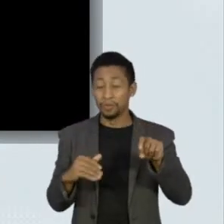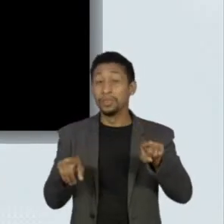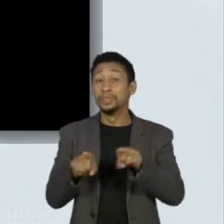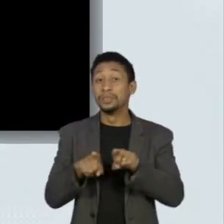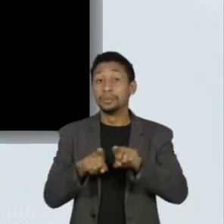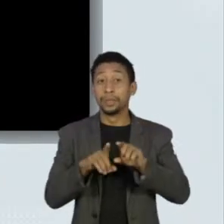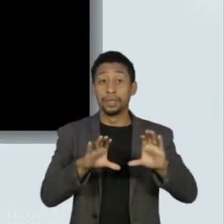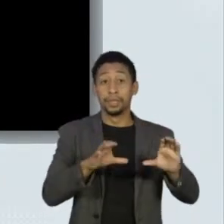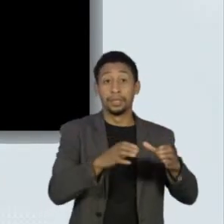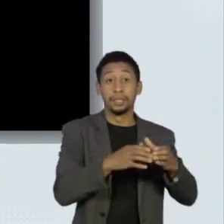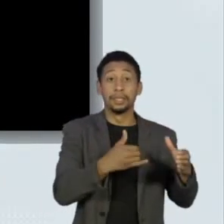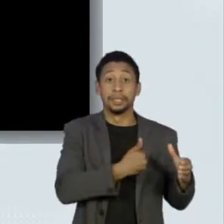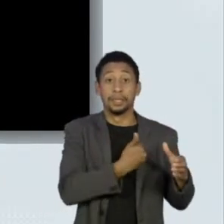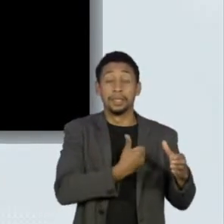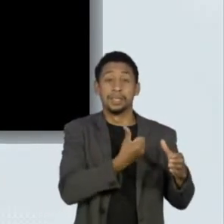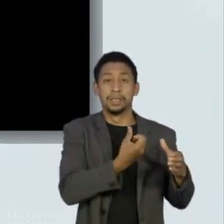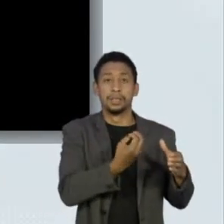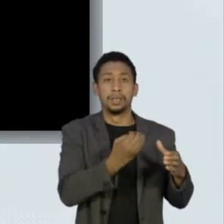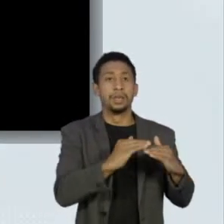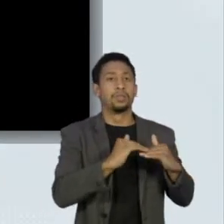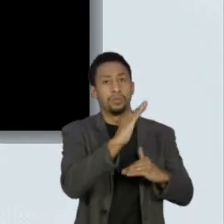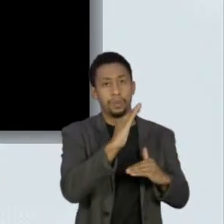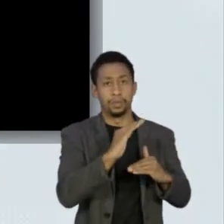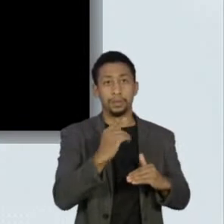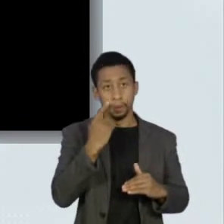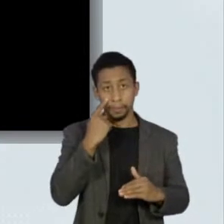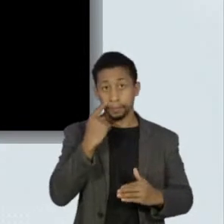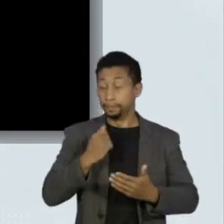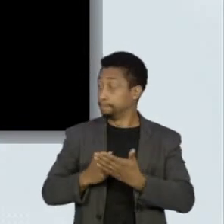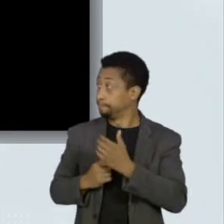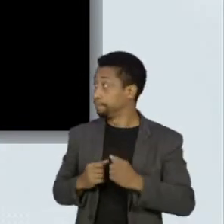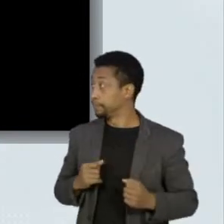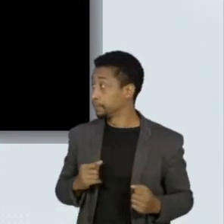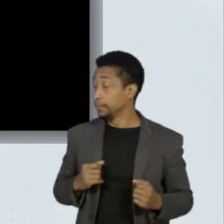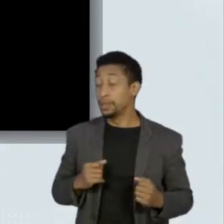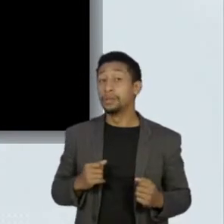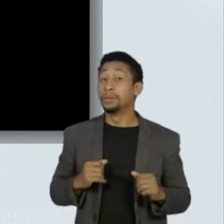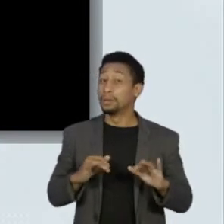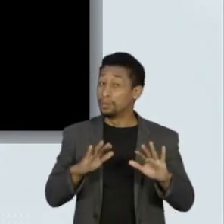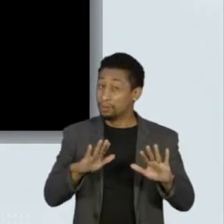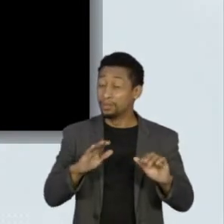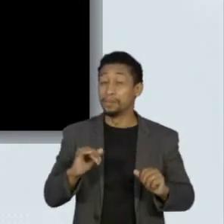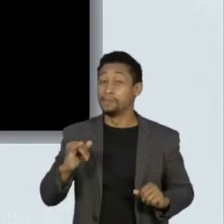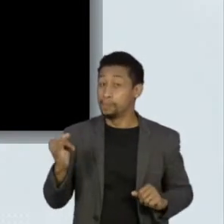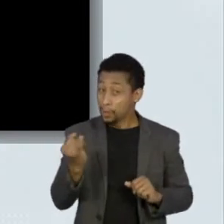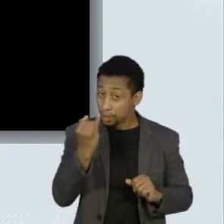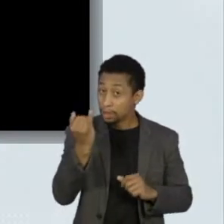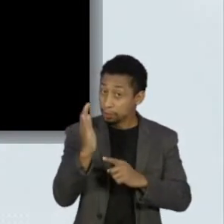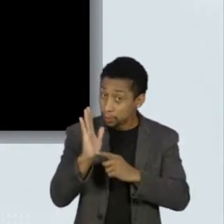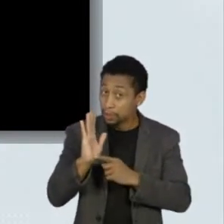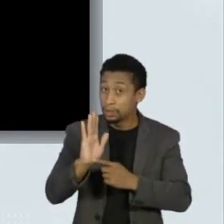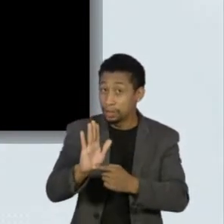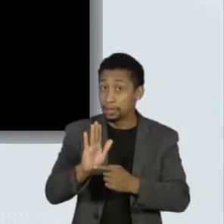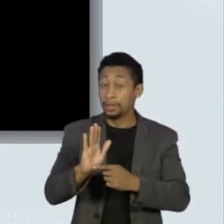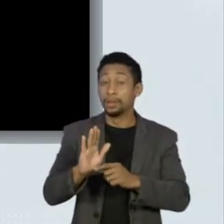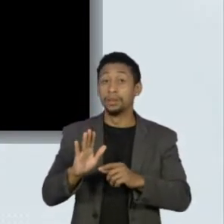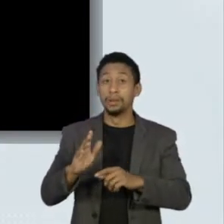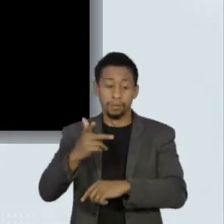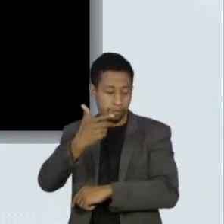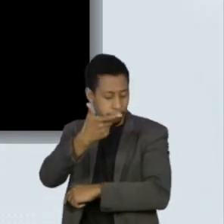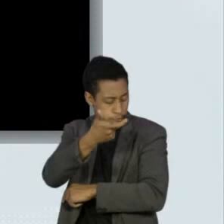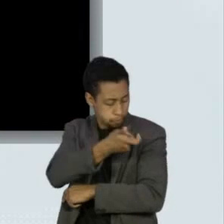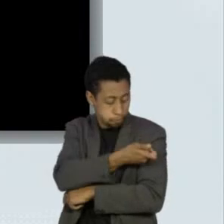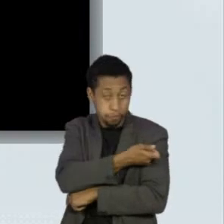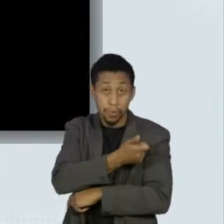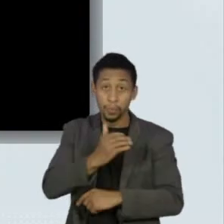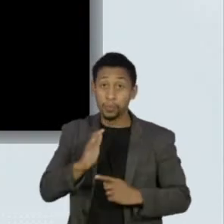com 60 anos ou mais. Importante ressaltar que esse efeito local, ele foi classificado como grau 1,